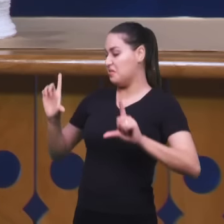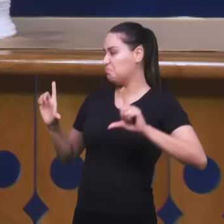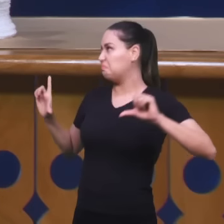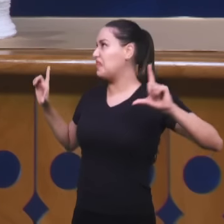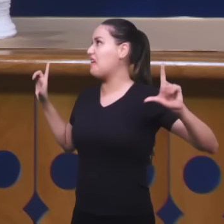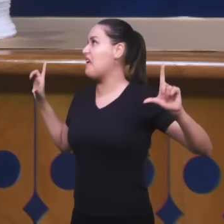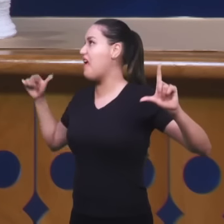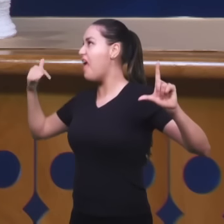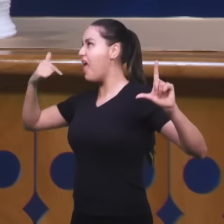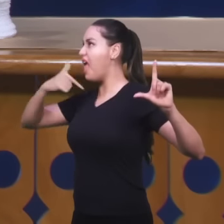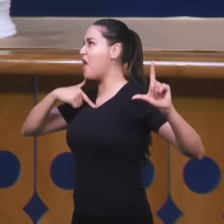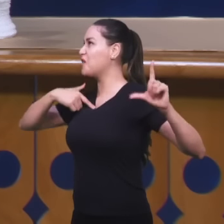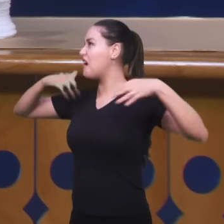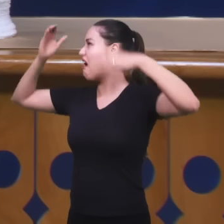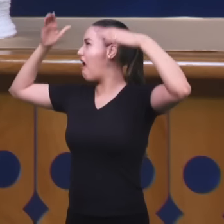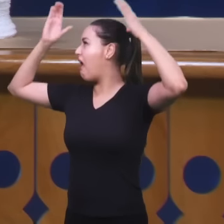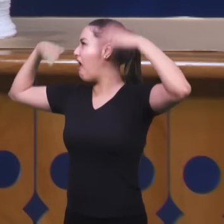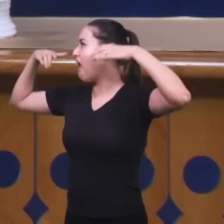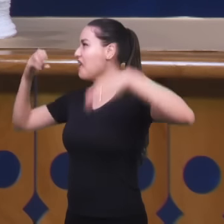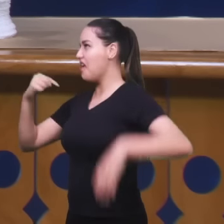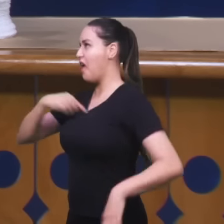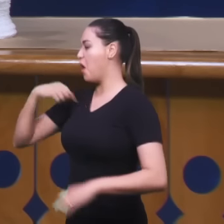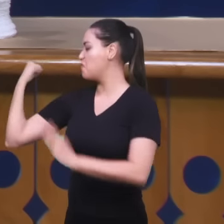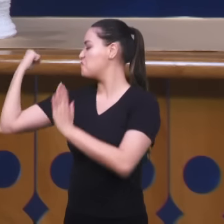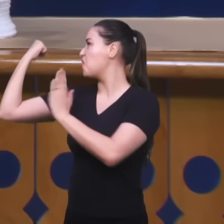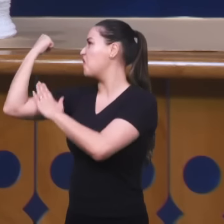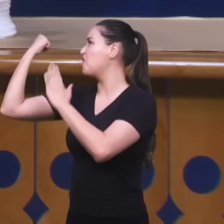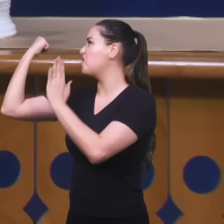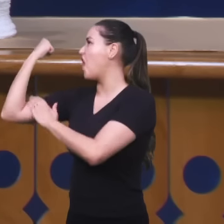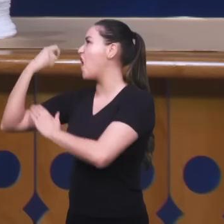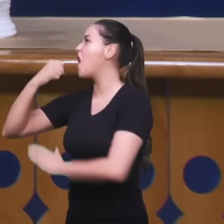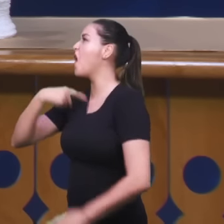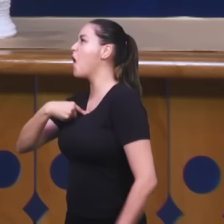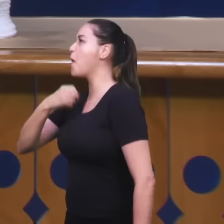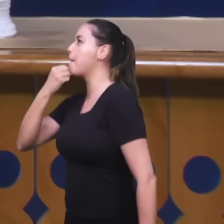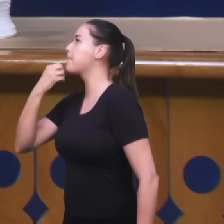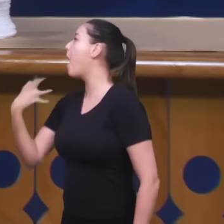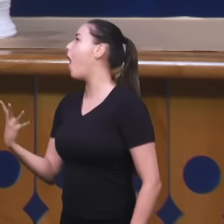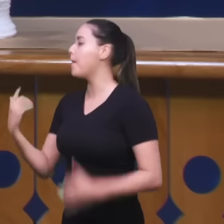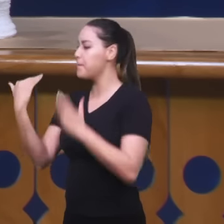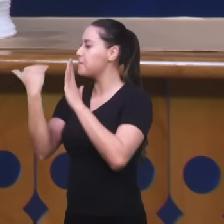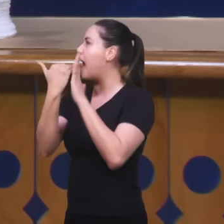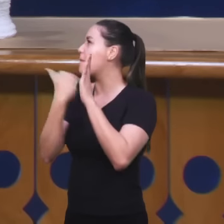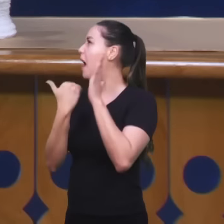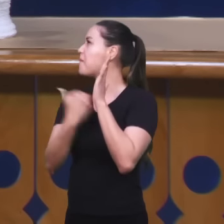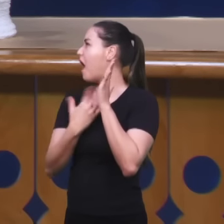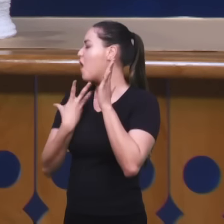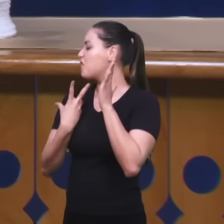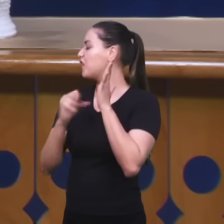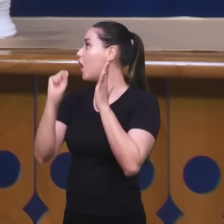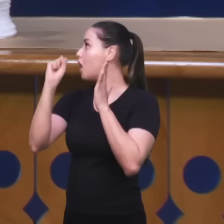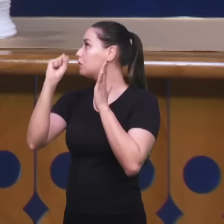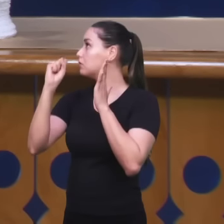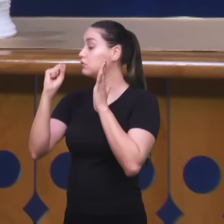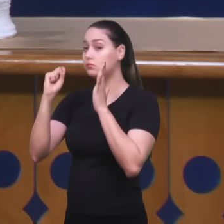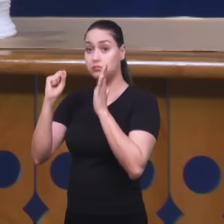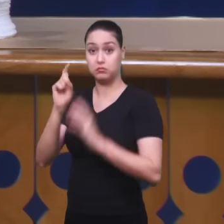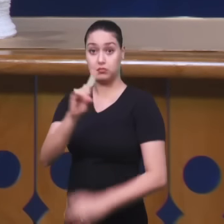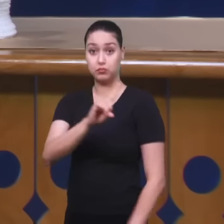Nenhum argumento Sobre as coisas Que ele já havia conquistado Não Ele se apresenta Diante de Deus